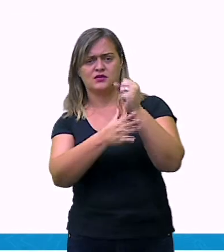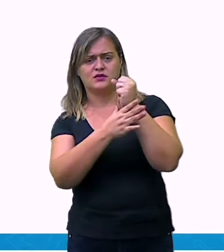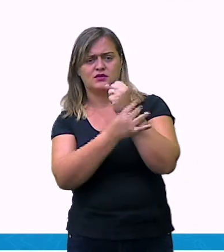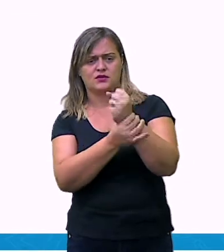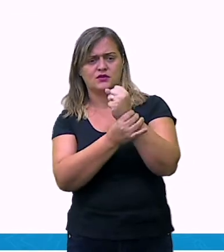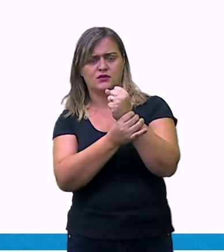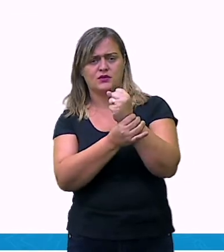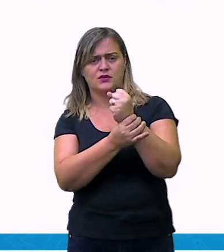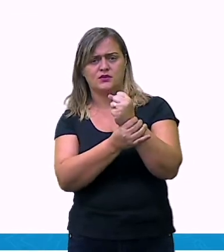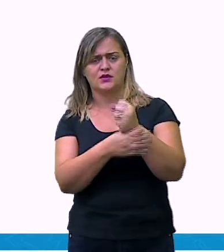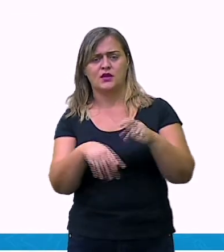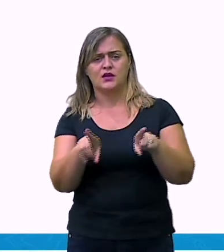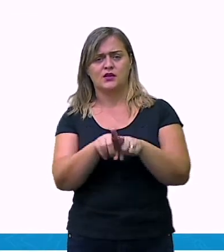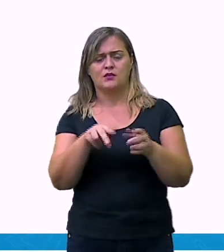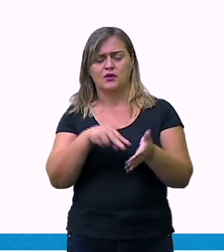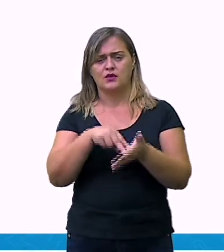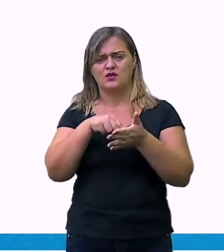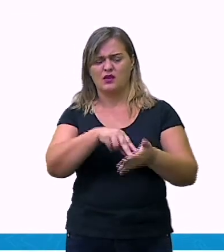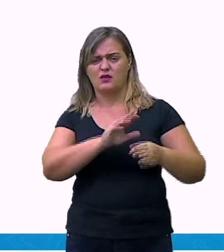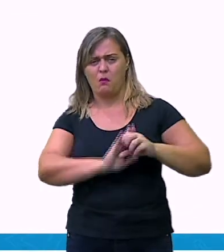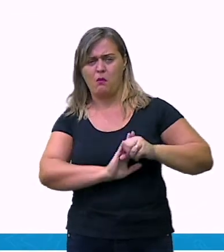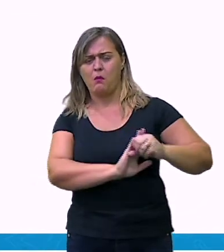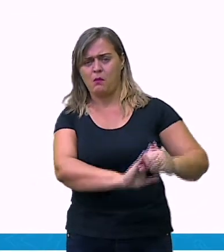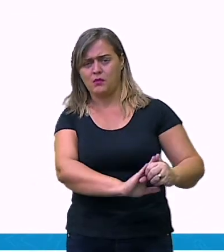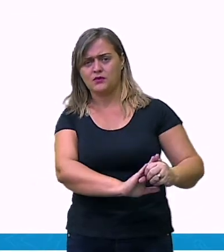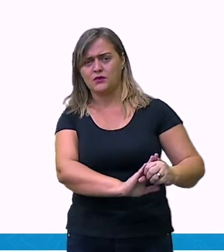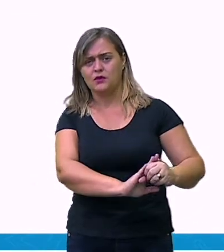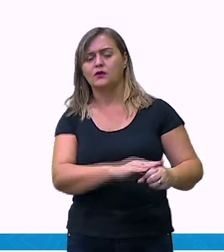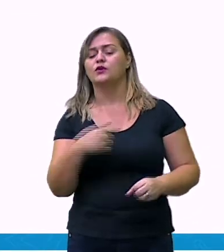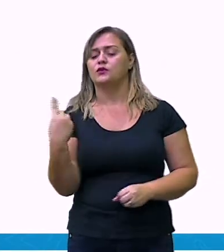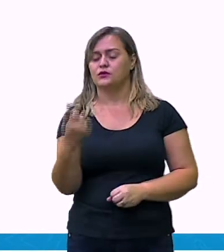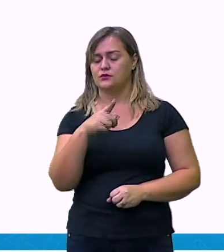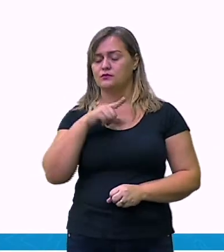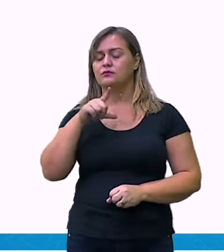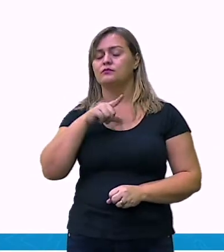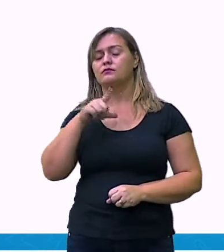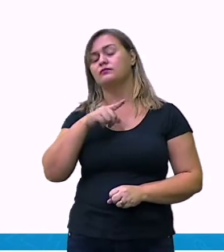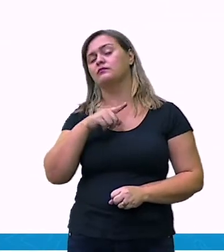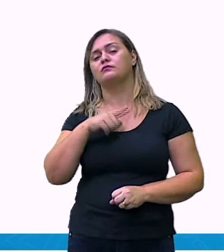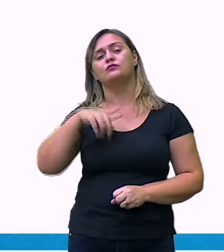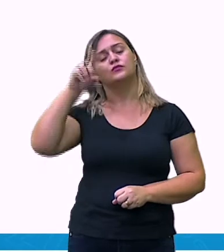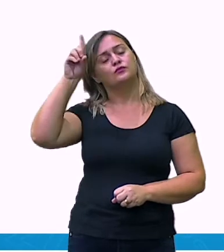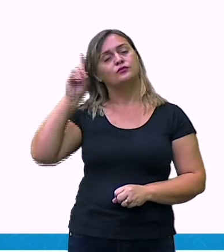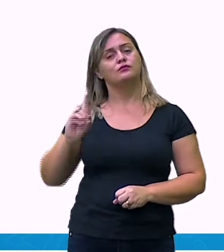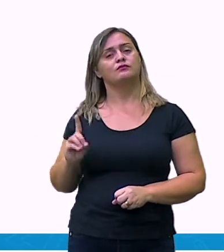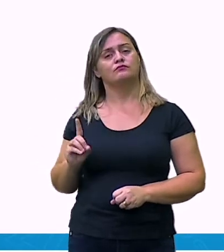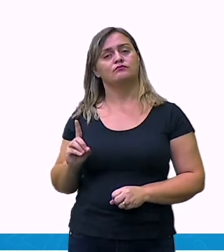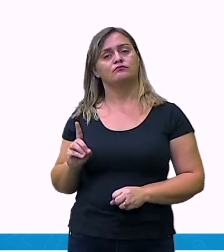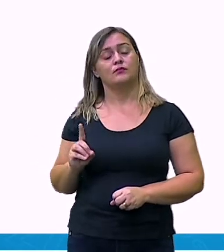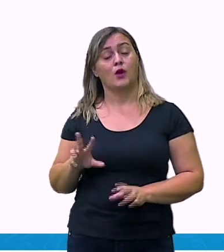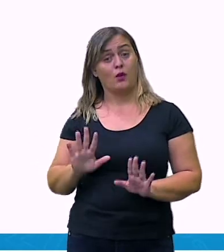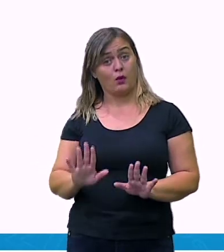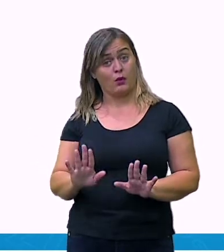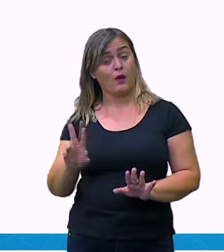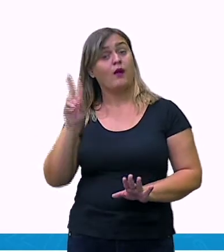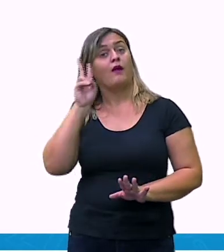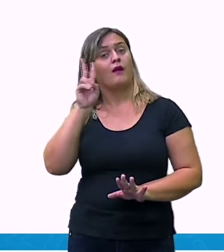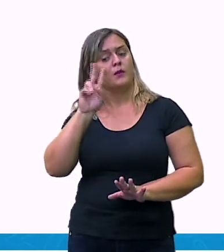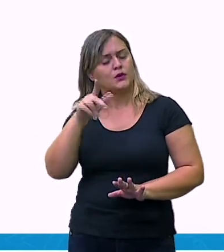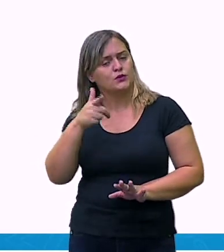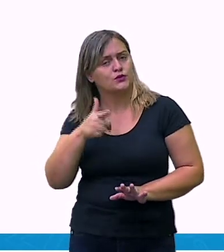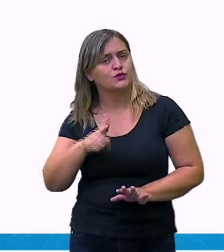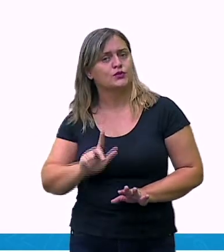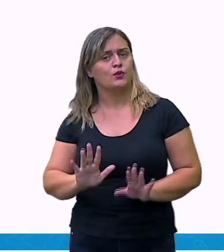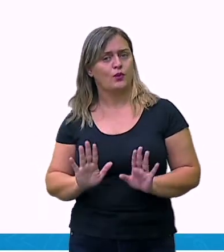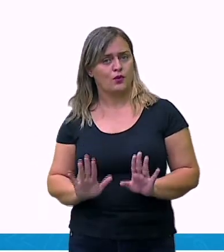à resistência à opressão. Nós temos o direito à liberdade. Lembrando, mais uma vez, vamos frisar essa